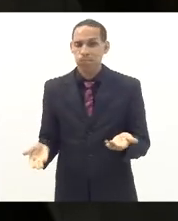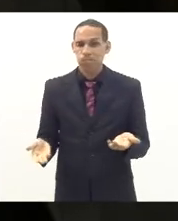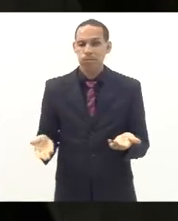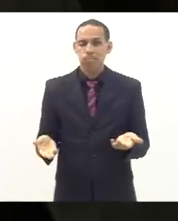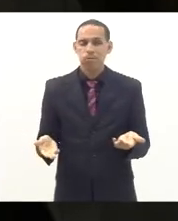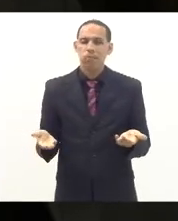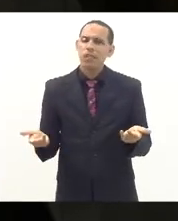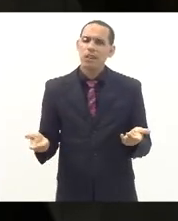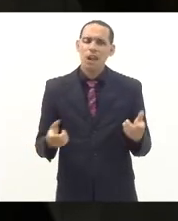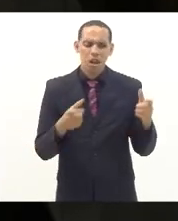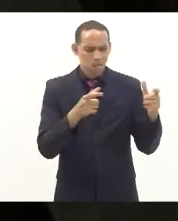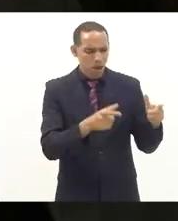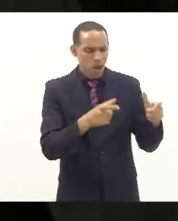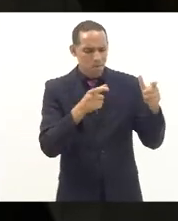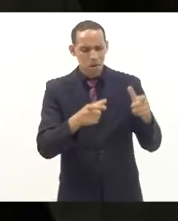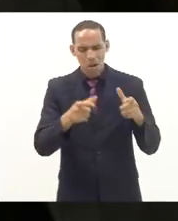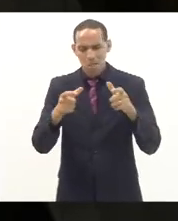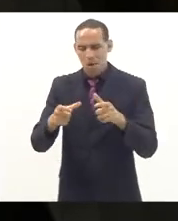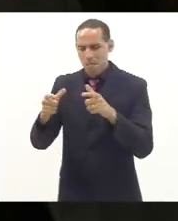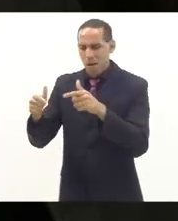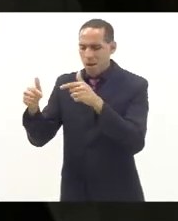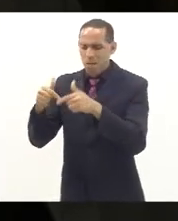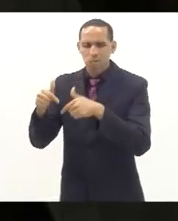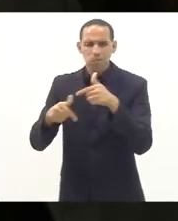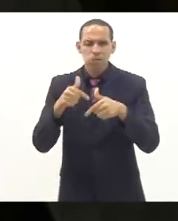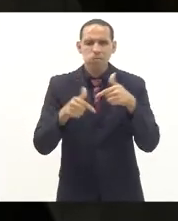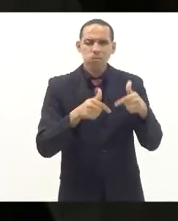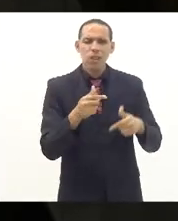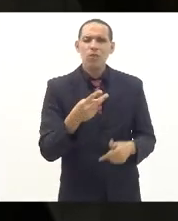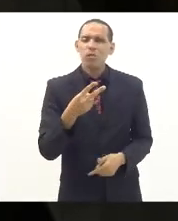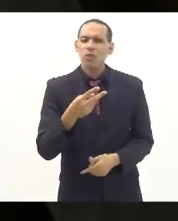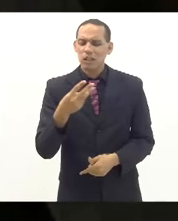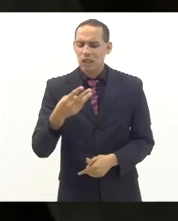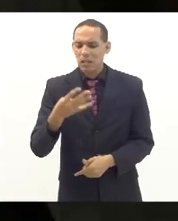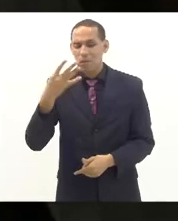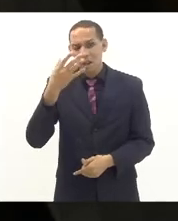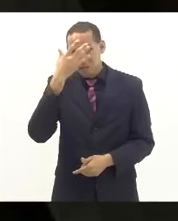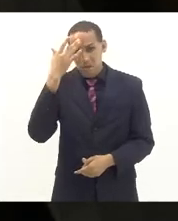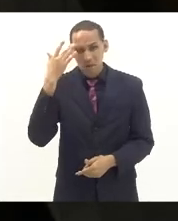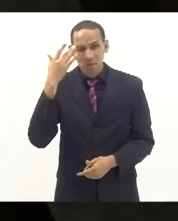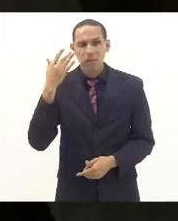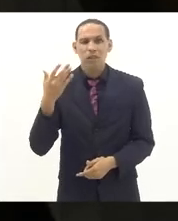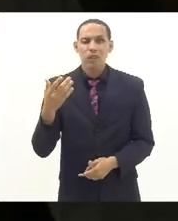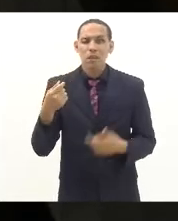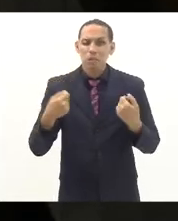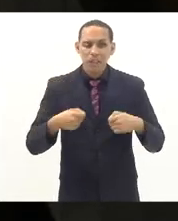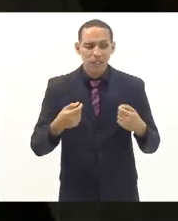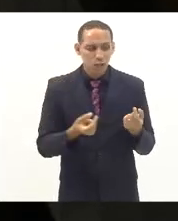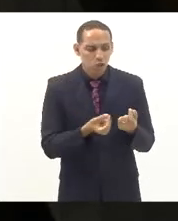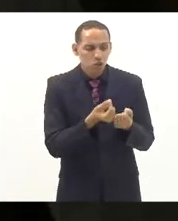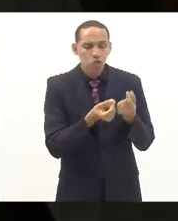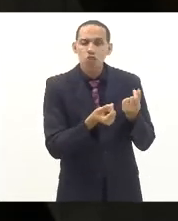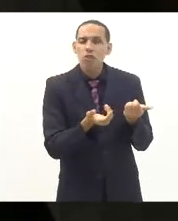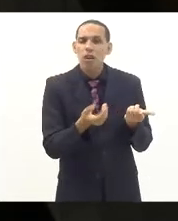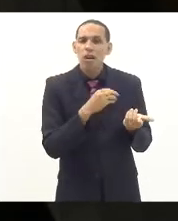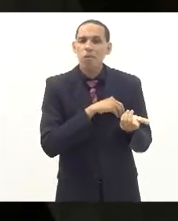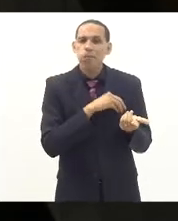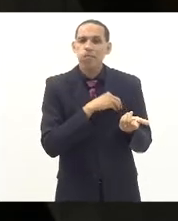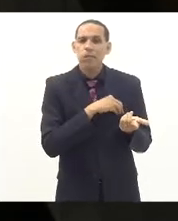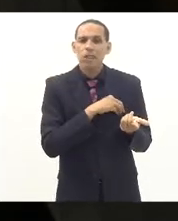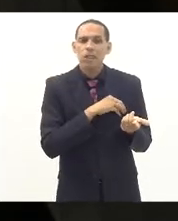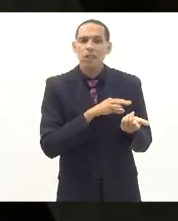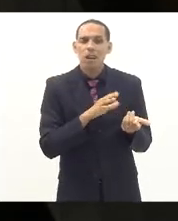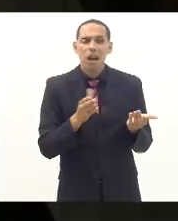em cada posto de trabalho desde para tia Ju e duas três ou quatro pessoas que dependem dessa fonte de renda e que se